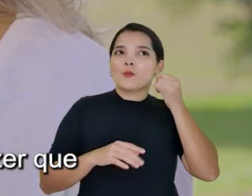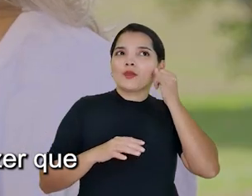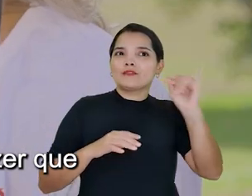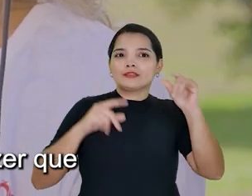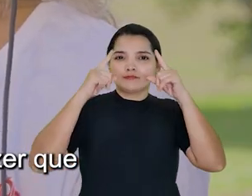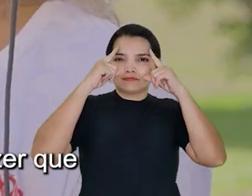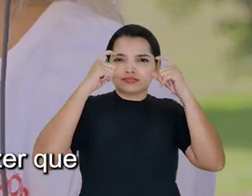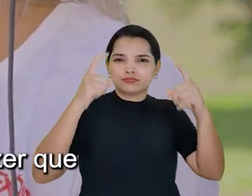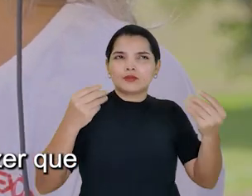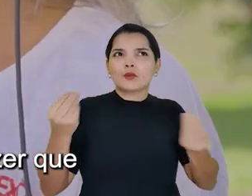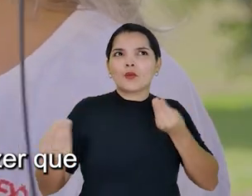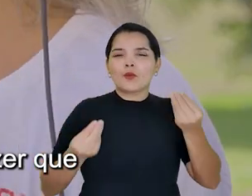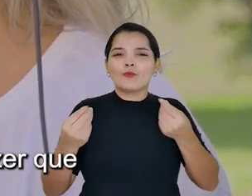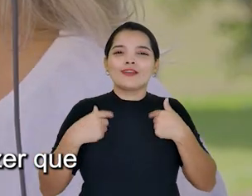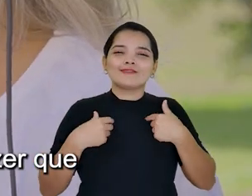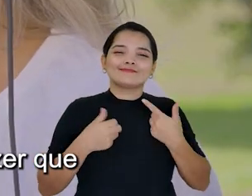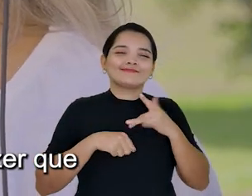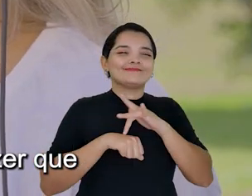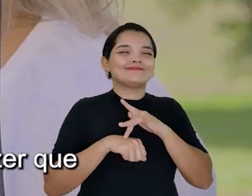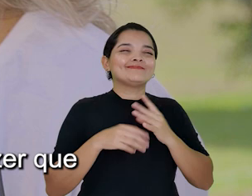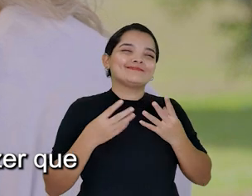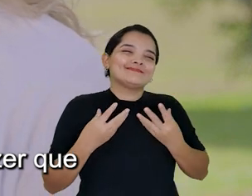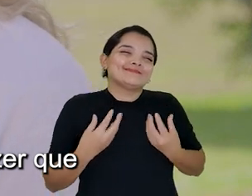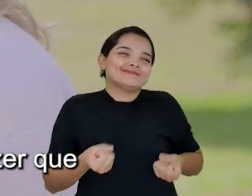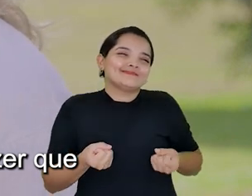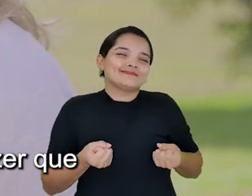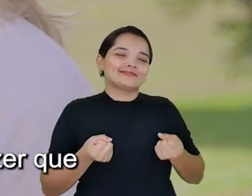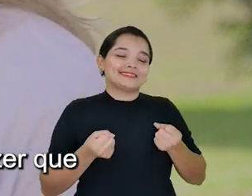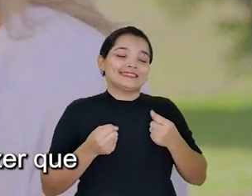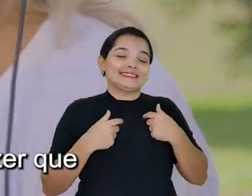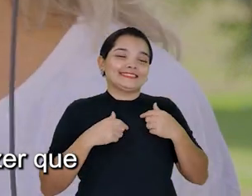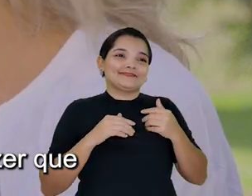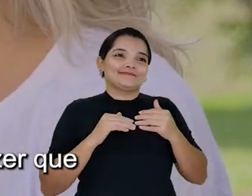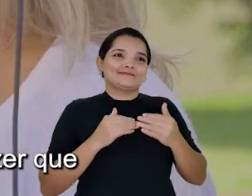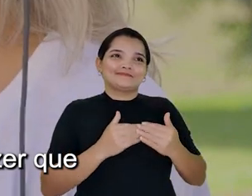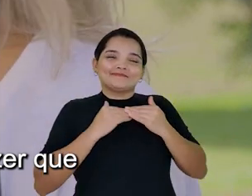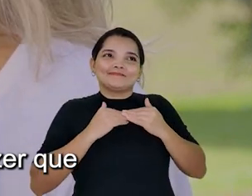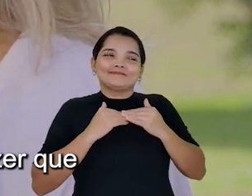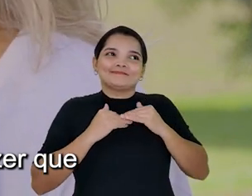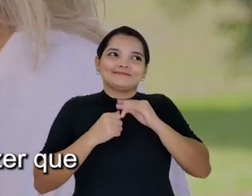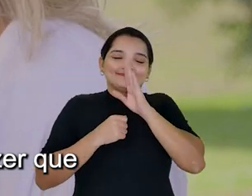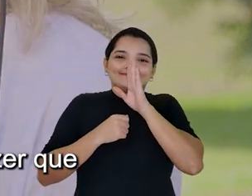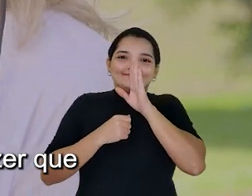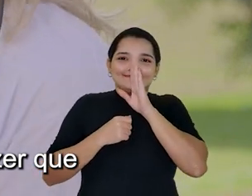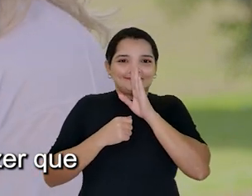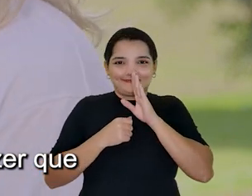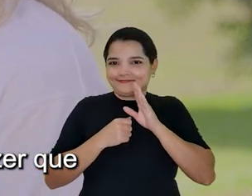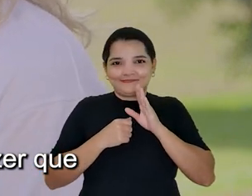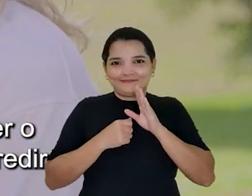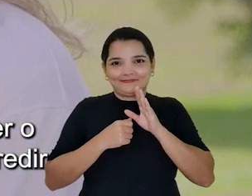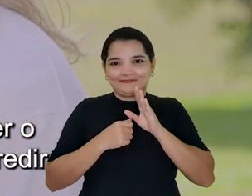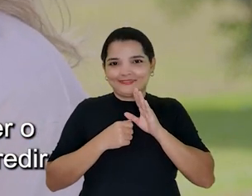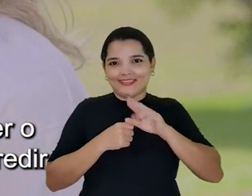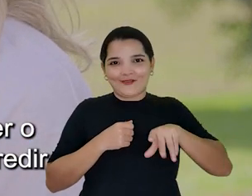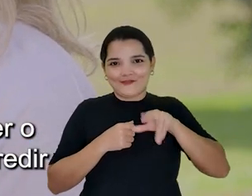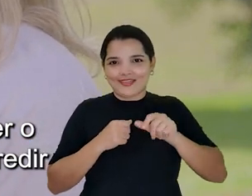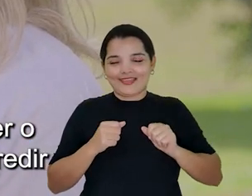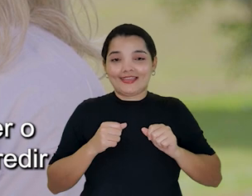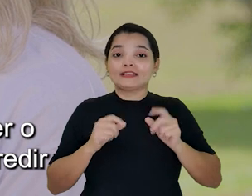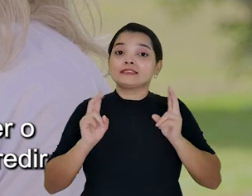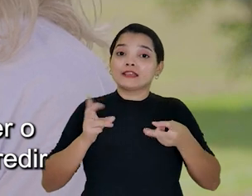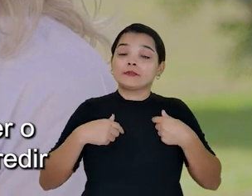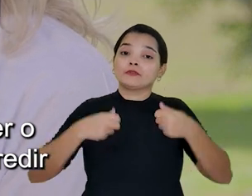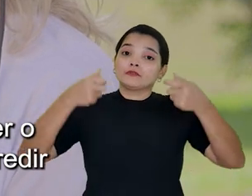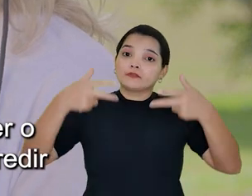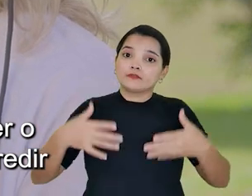sabe é não é só só aceitar e não falar na verdade não tem nada disso eu costumo dizer que a comunicação não